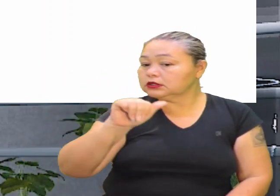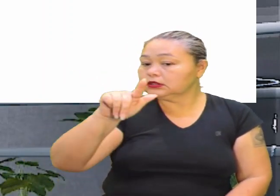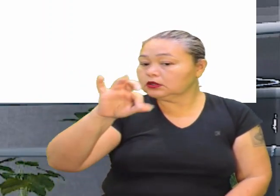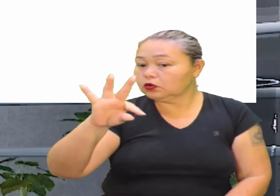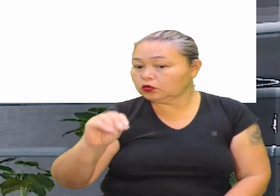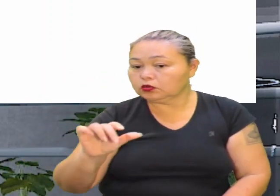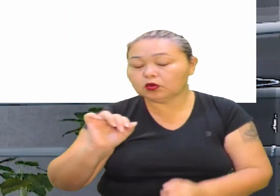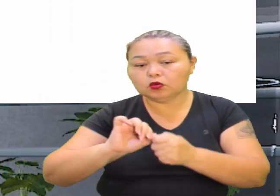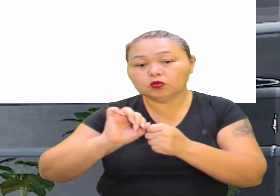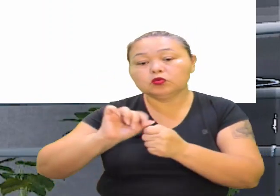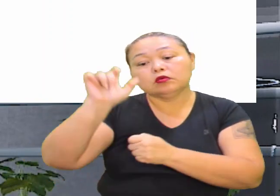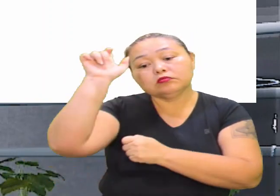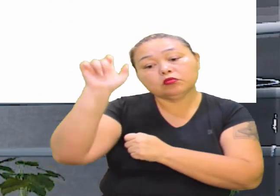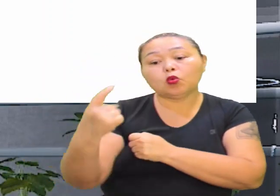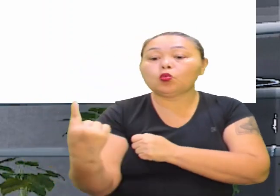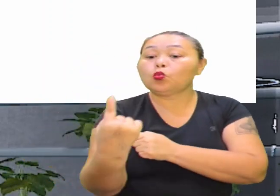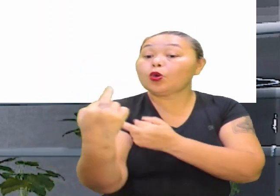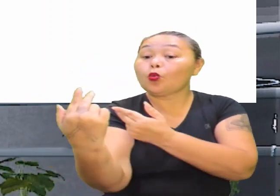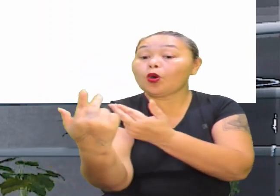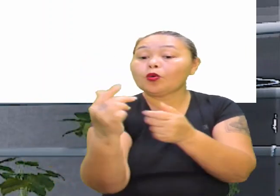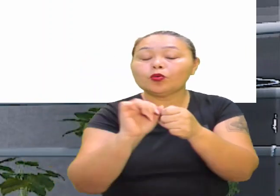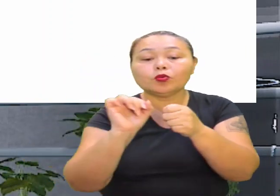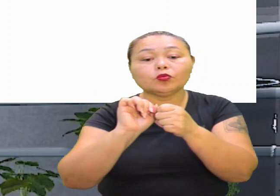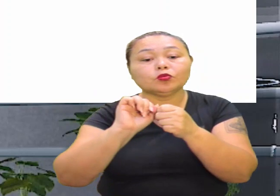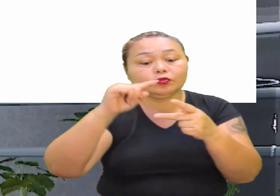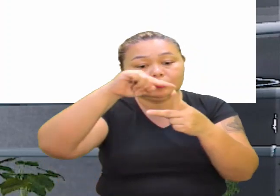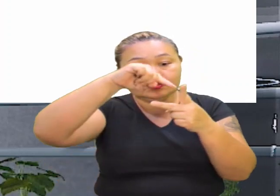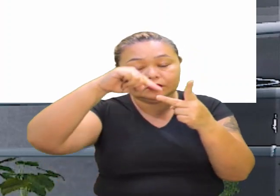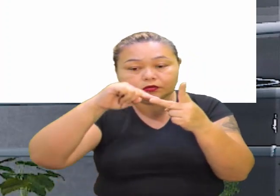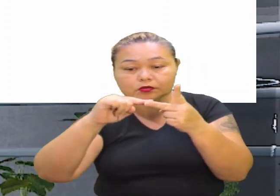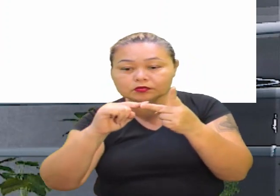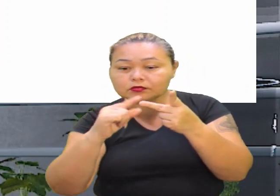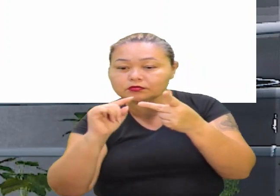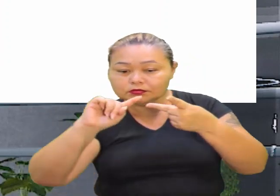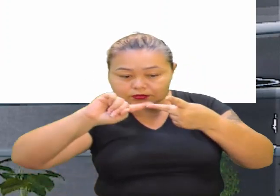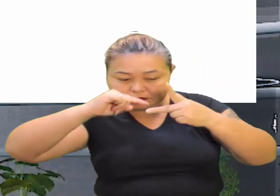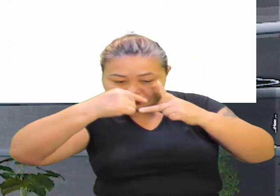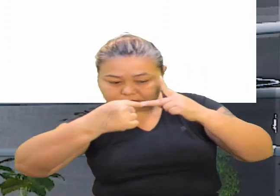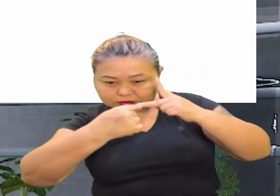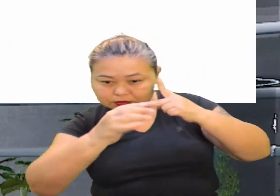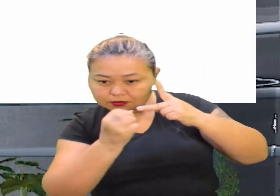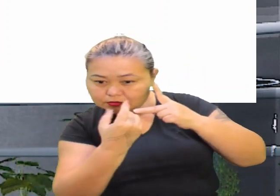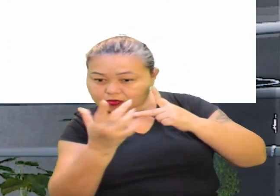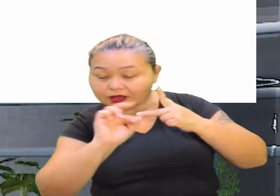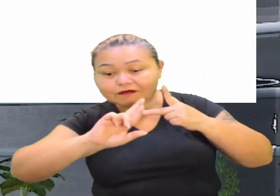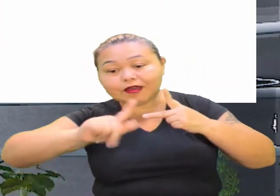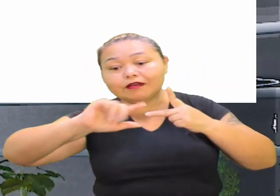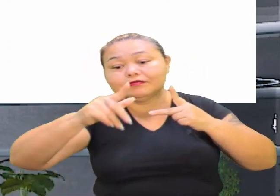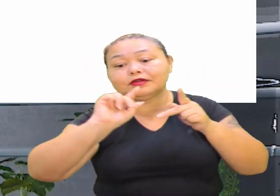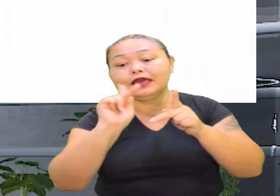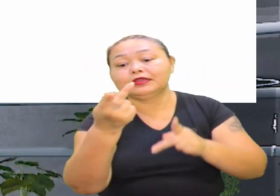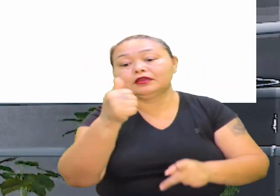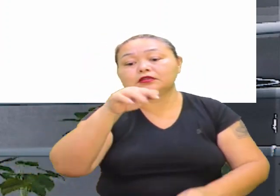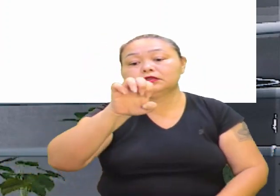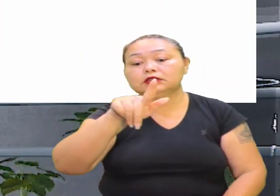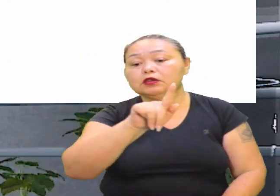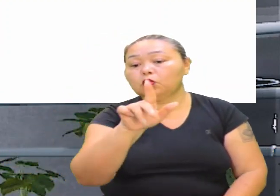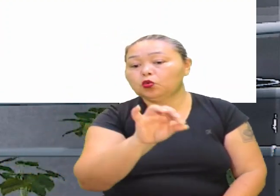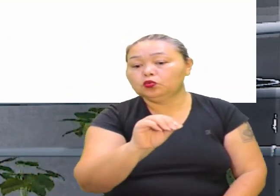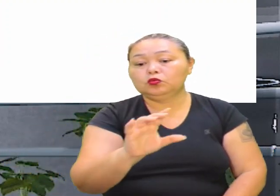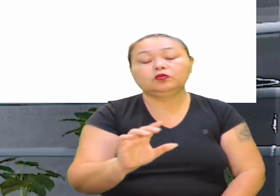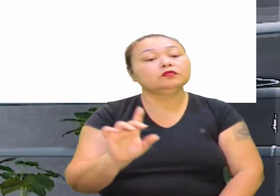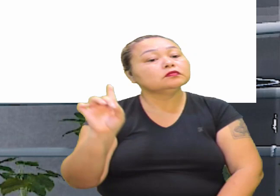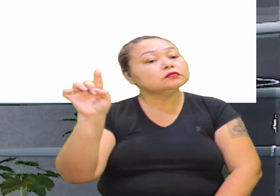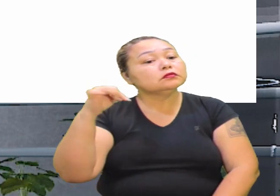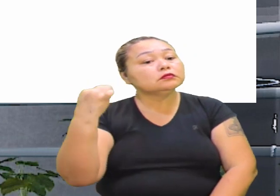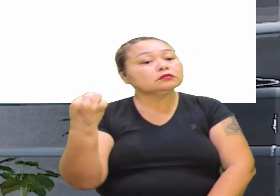iguais. Homozigoto. Toda vez que heterozigoto solta gametas, os gametas são diferentes porque eles são heterozigotos.